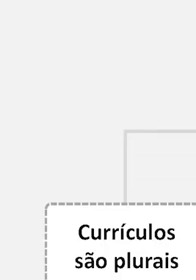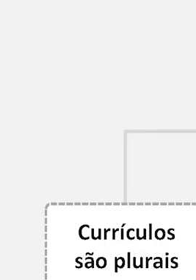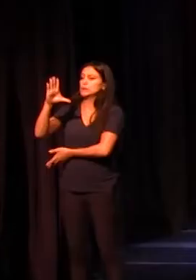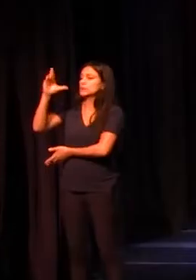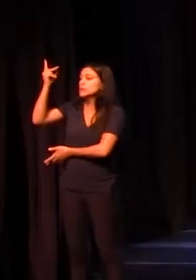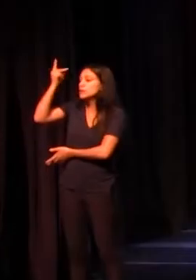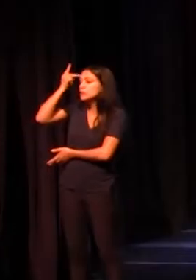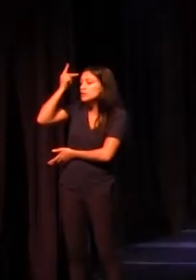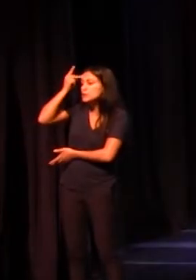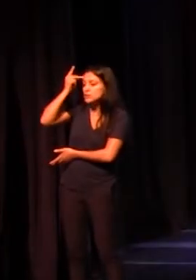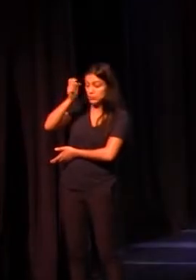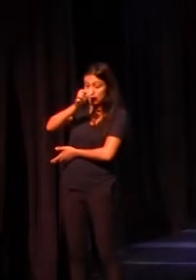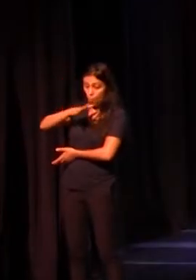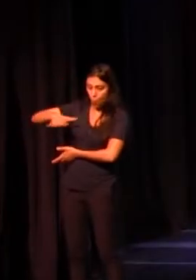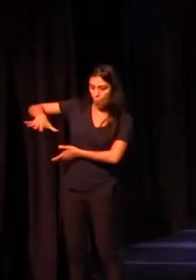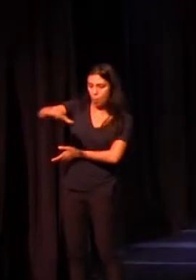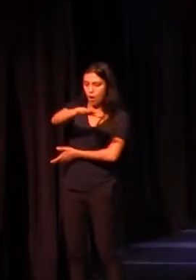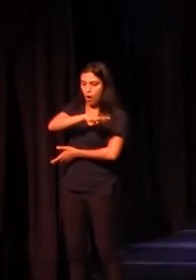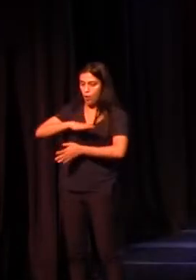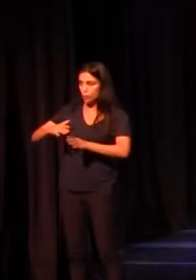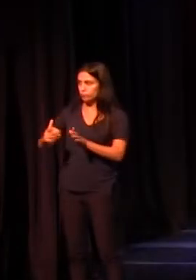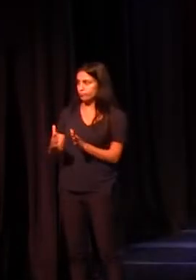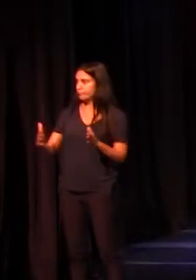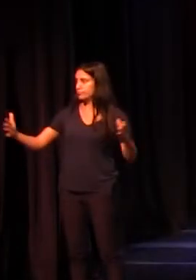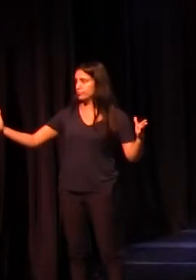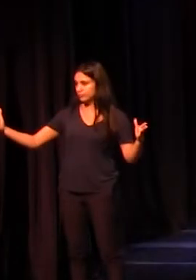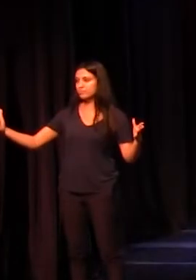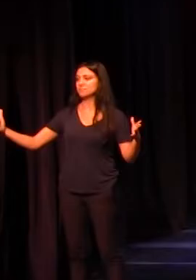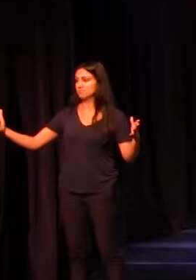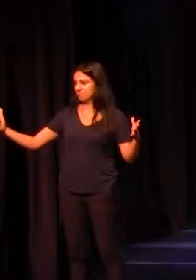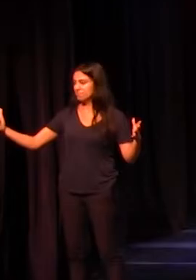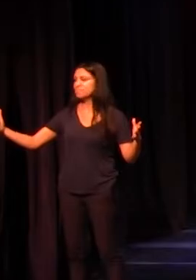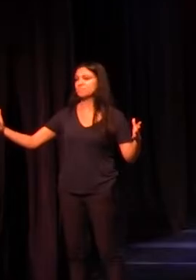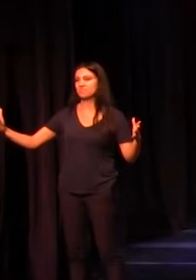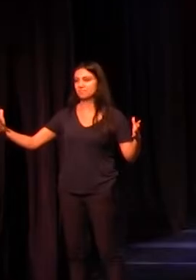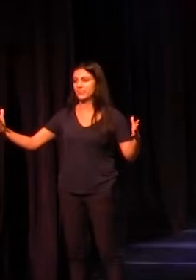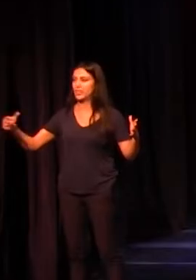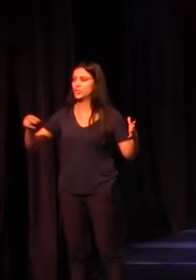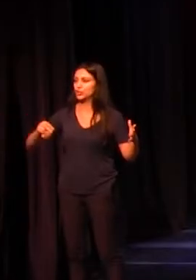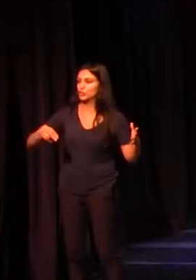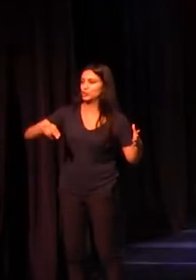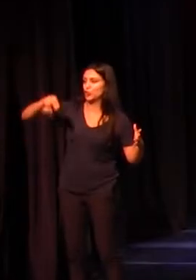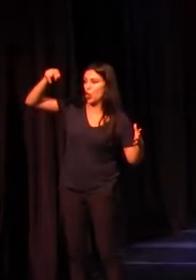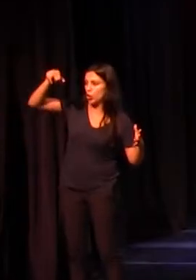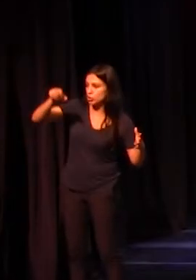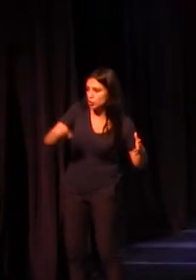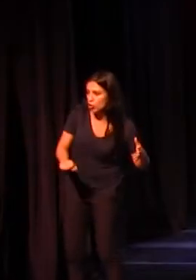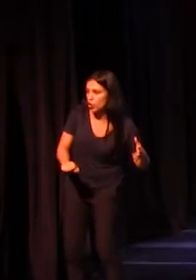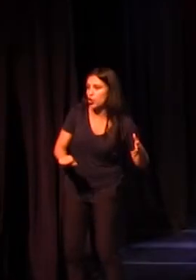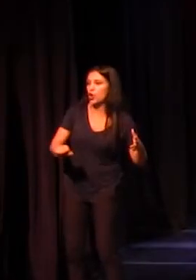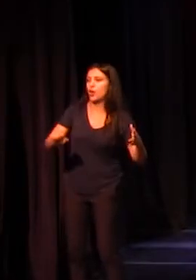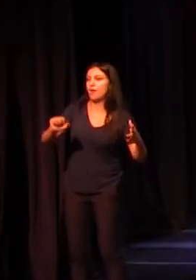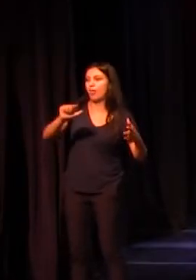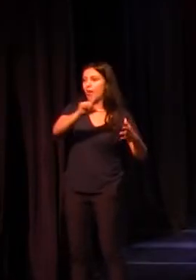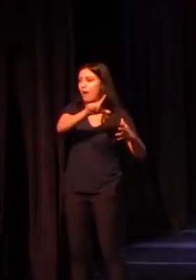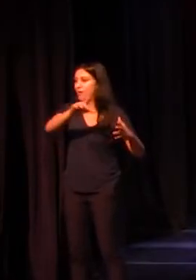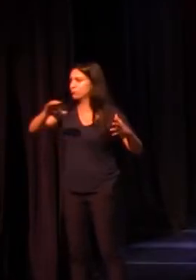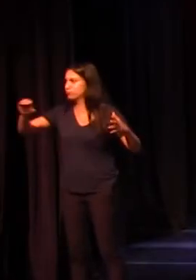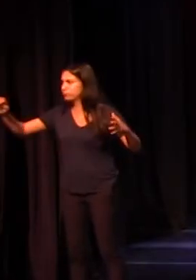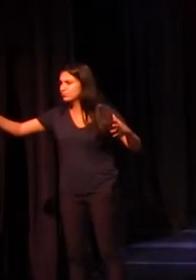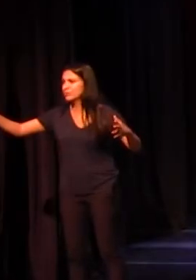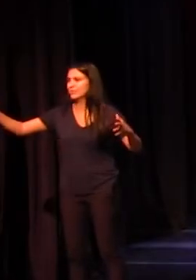Paulo, né? Eu tenho os extremos, então, a ideia era que as pessoas